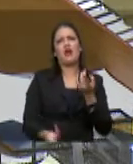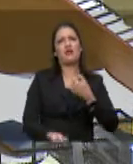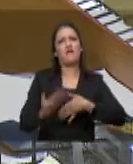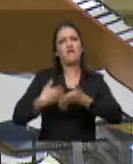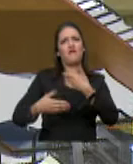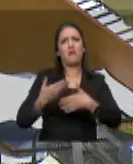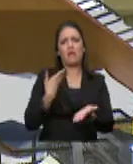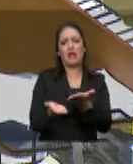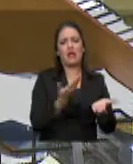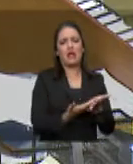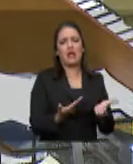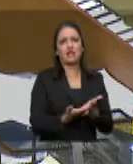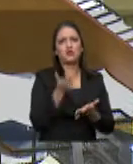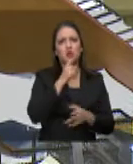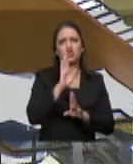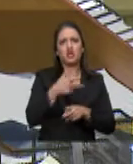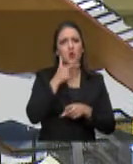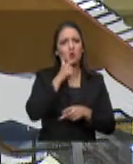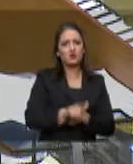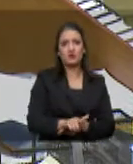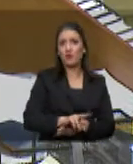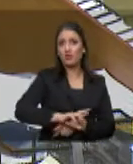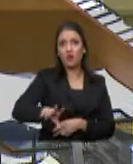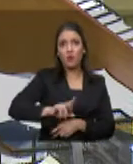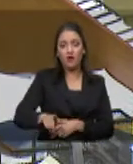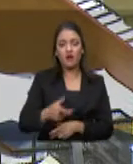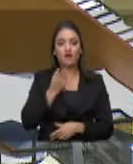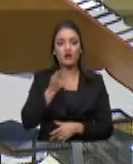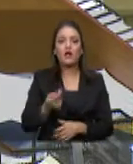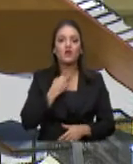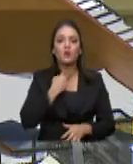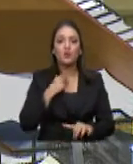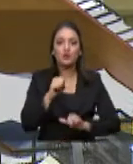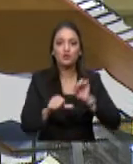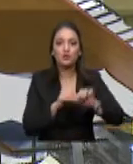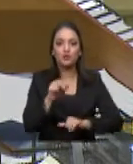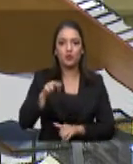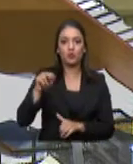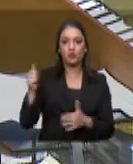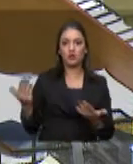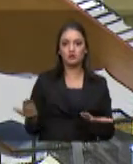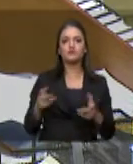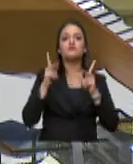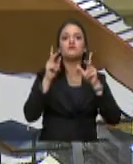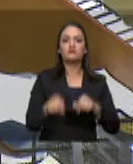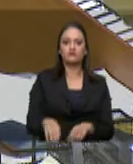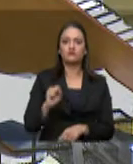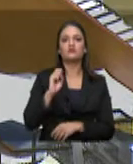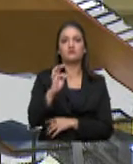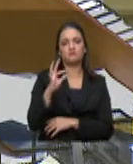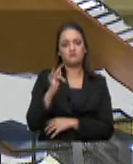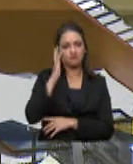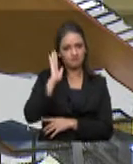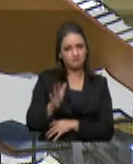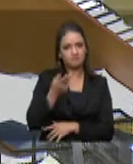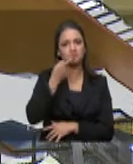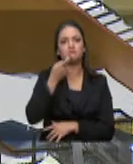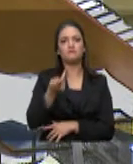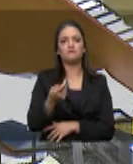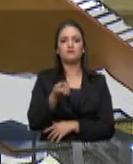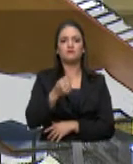normativos, tornando-os insuscetíveis de modificação posterior, como destacou o Supremo Tribunal Federal na